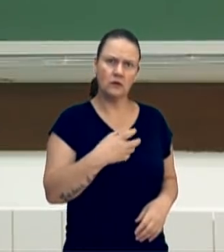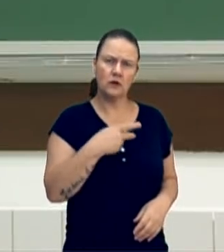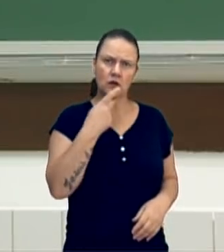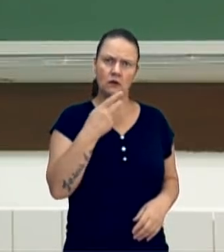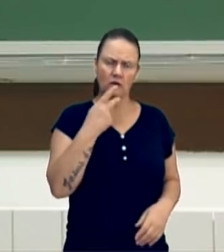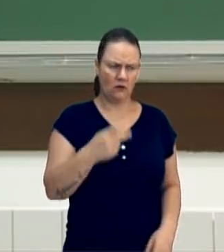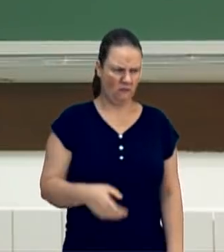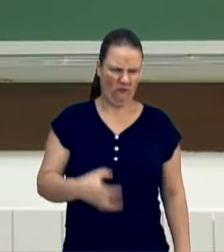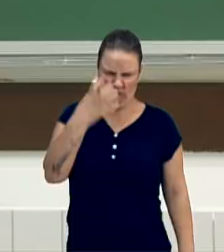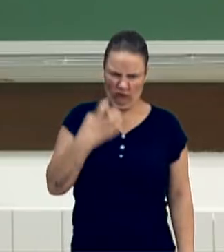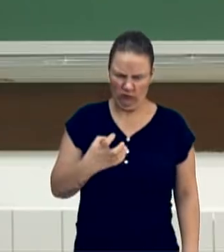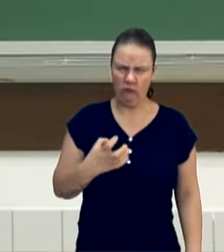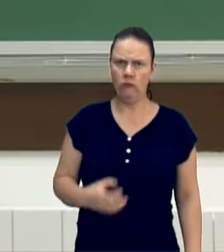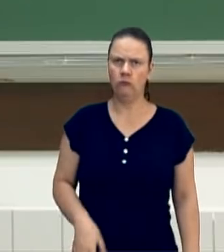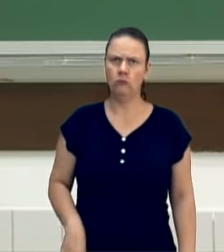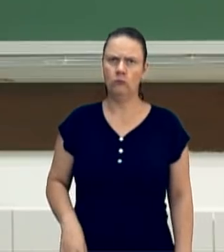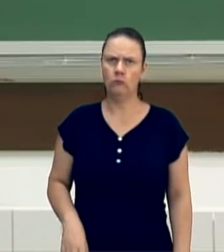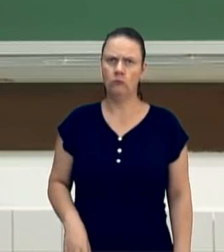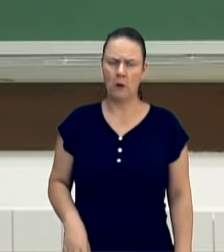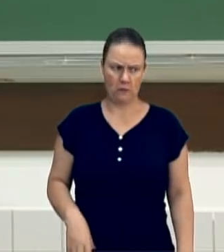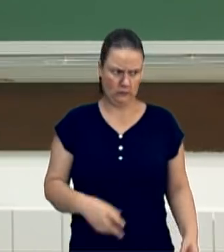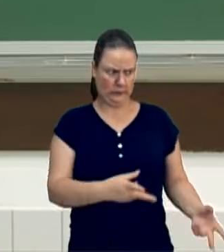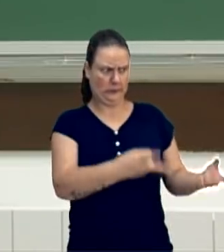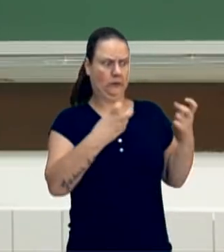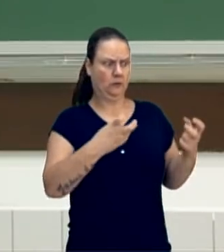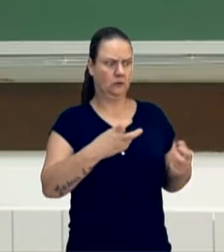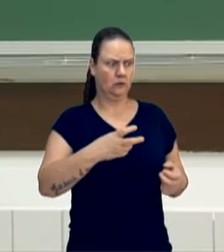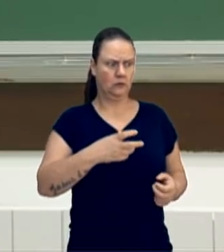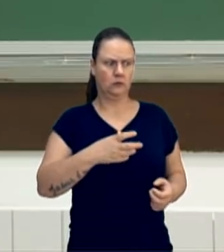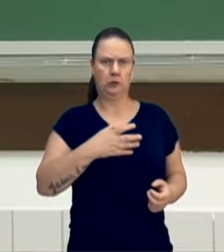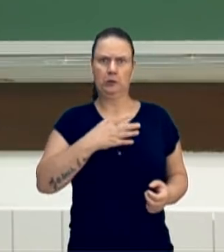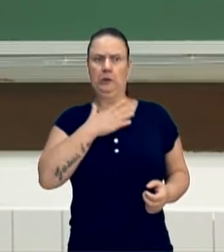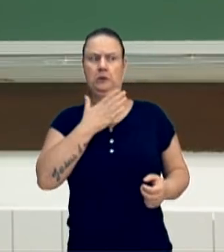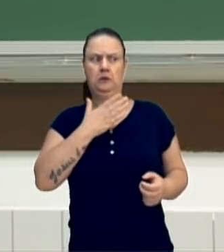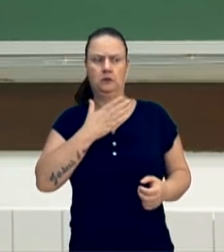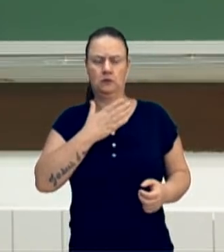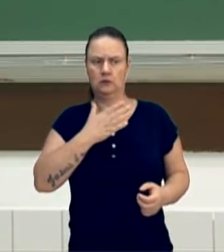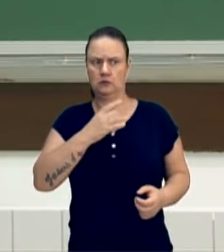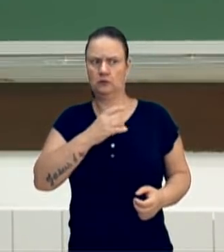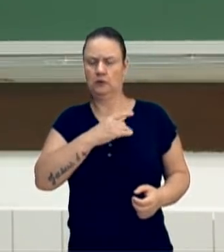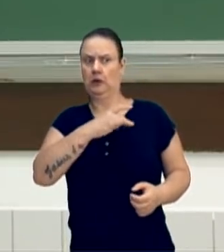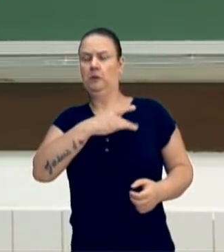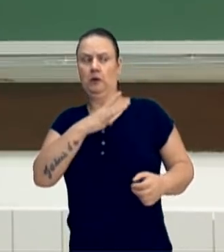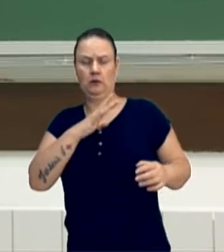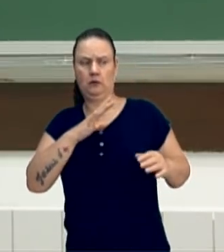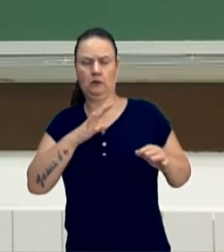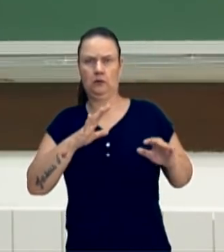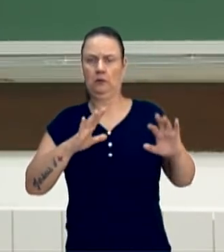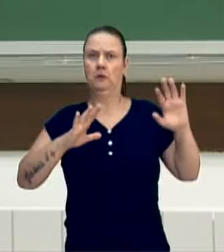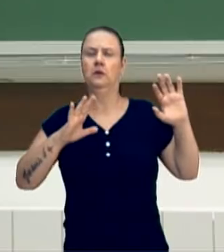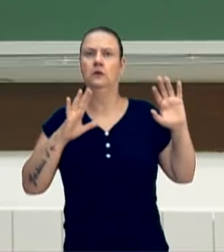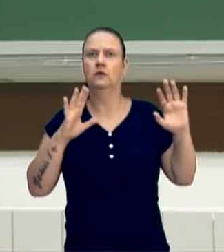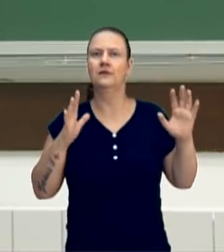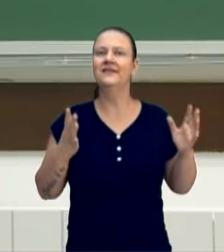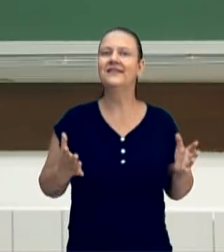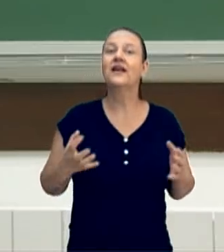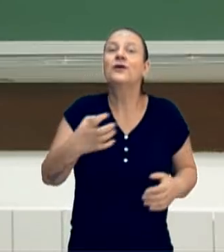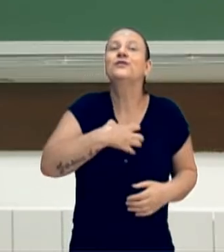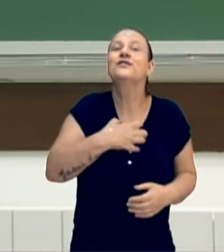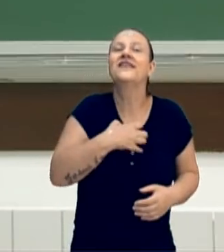mais grossa, uma fala que às vezes parece que ele está bravo, mas às vezes é só o jeito da fala mesmo. Tudo